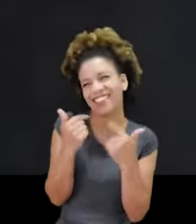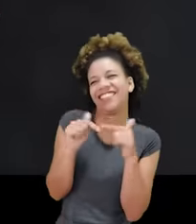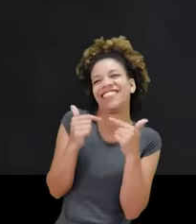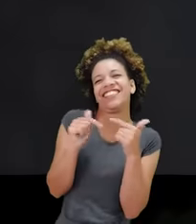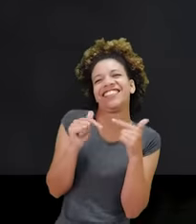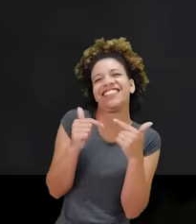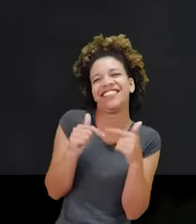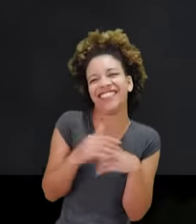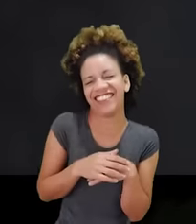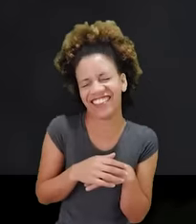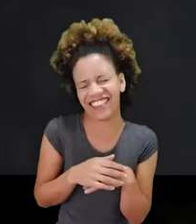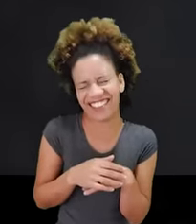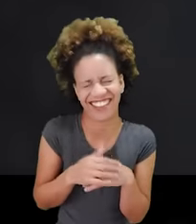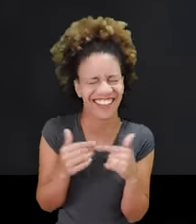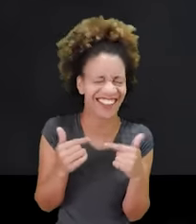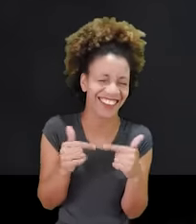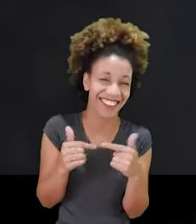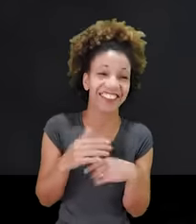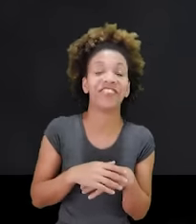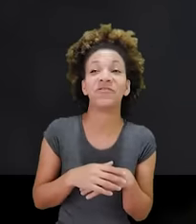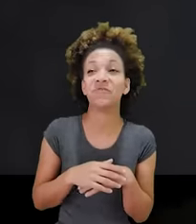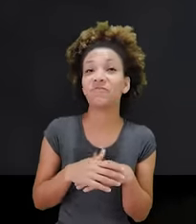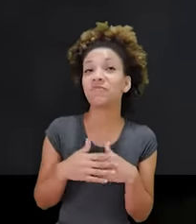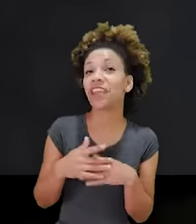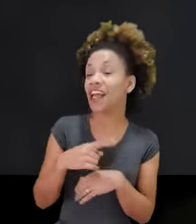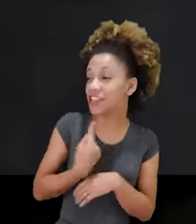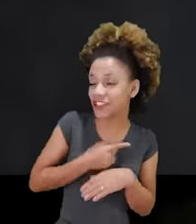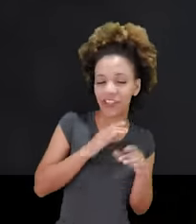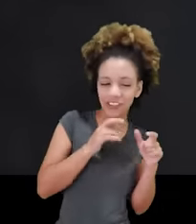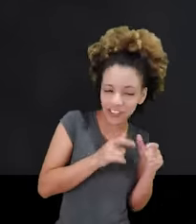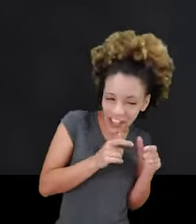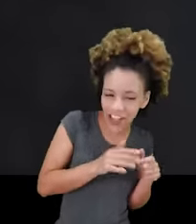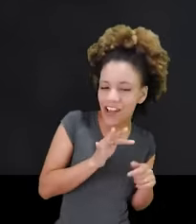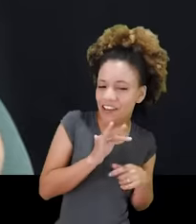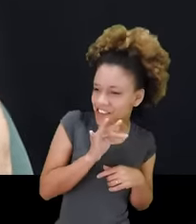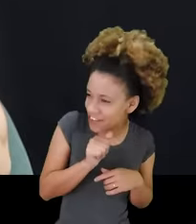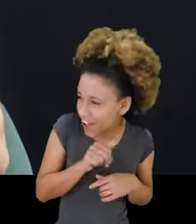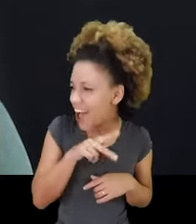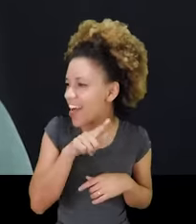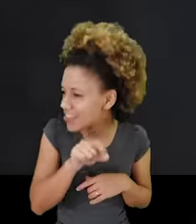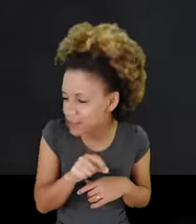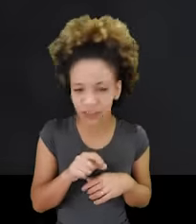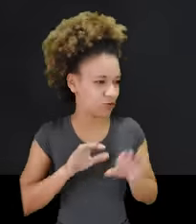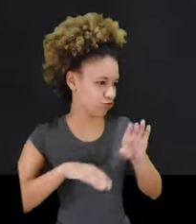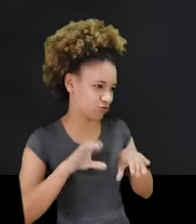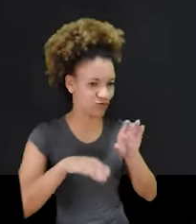Pois, a culpa é vossa, né? Porque nós estamos tão bem no nosso cantinho, a ouvir fada, a vir a Amália Rodrigues,